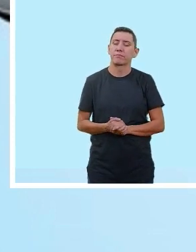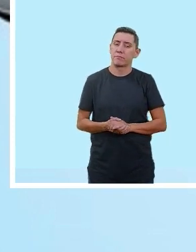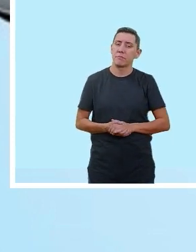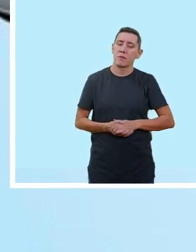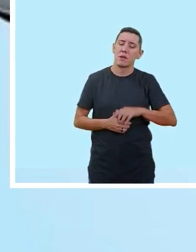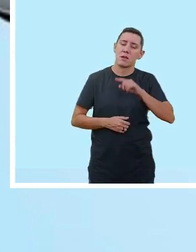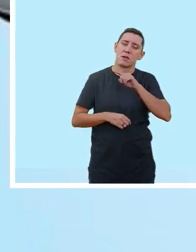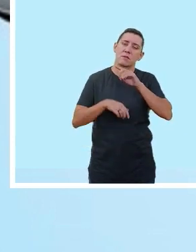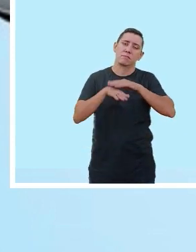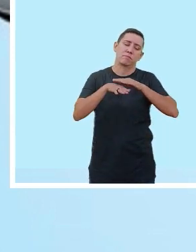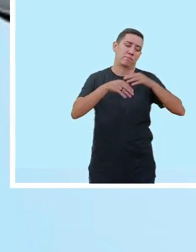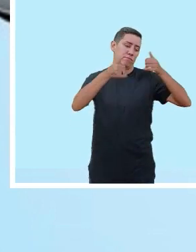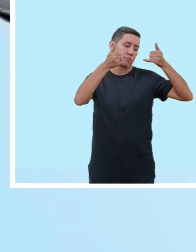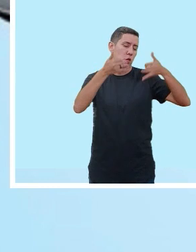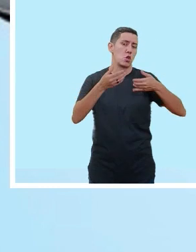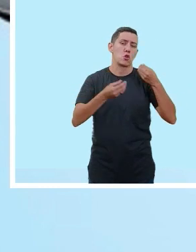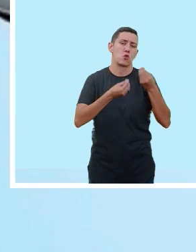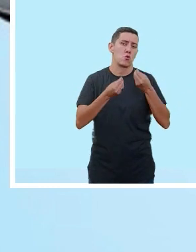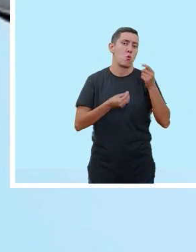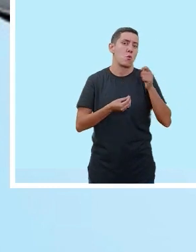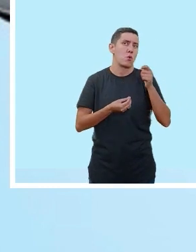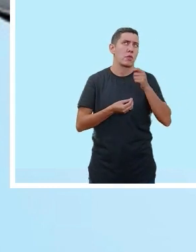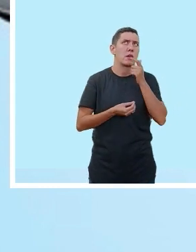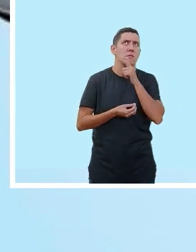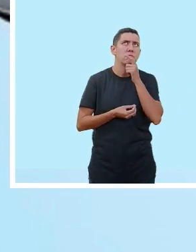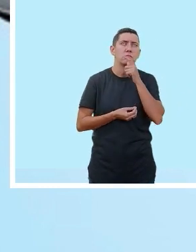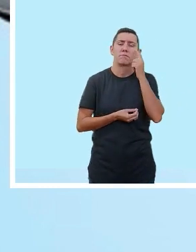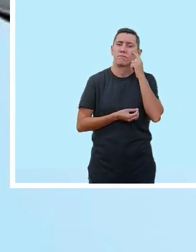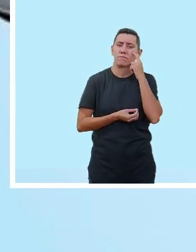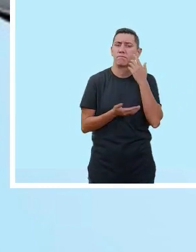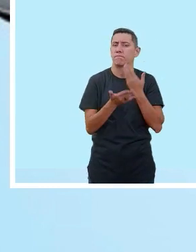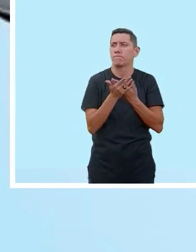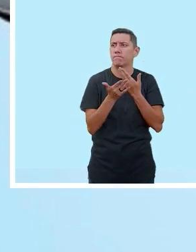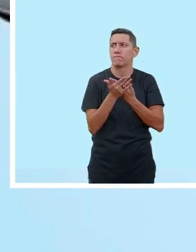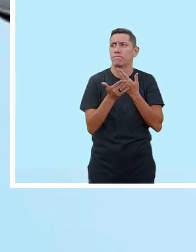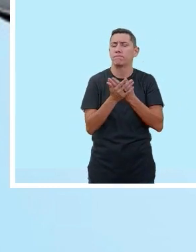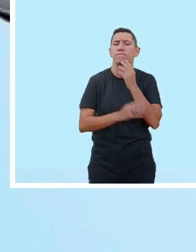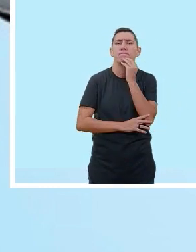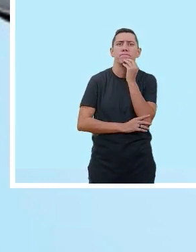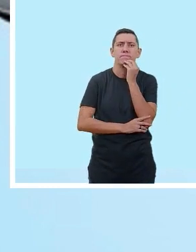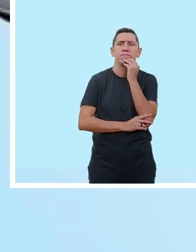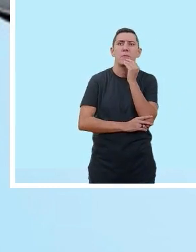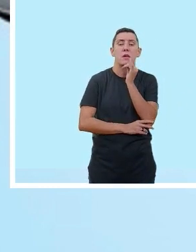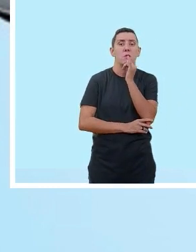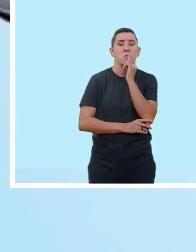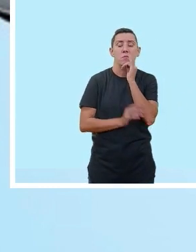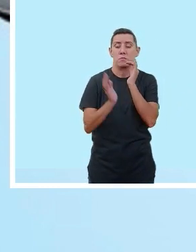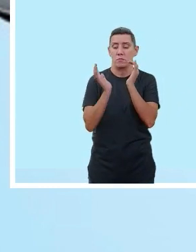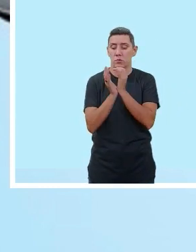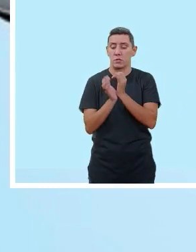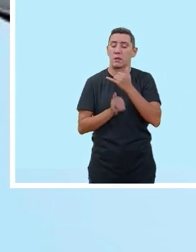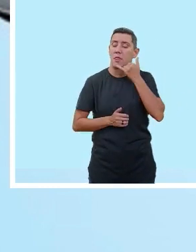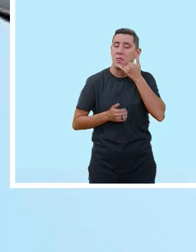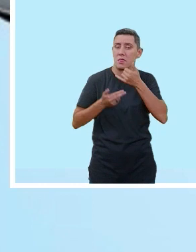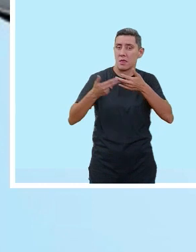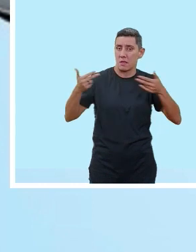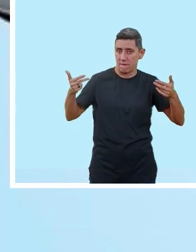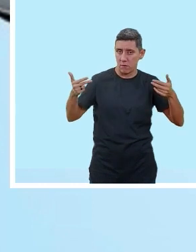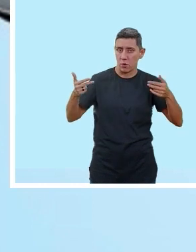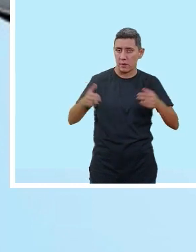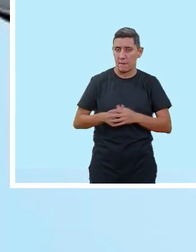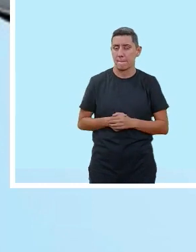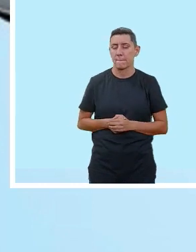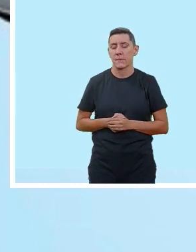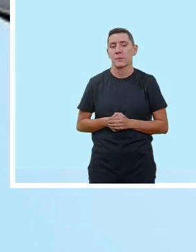né? Então, vamos pegar o exemplo aqui das operadoras, né? A gente tem uma série